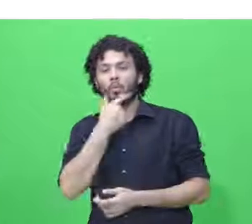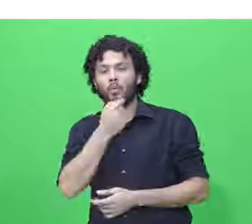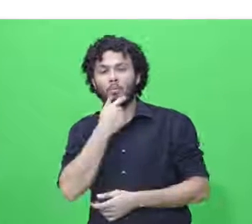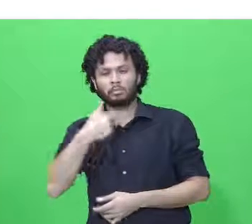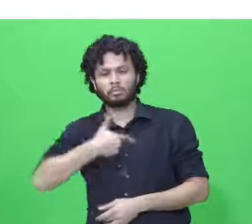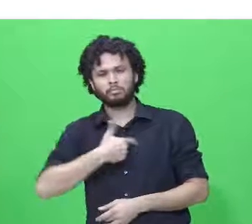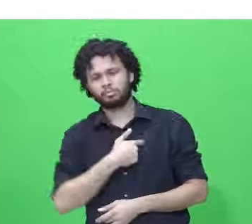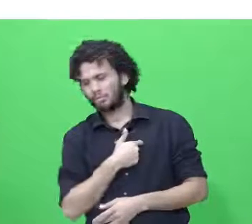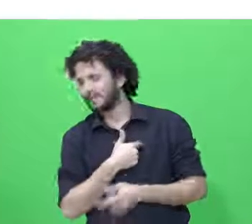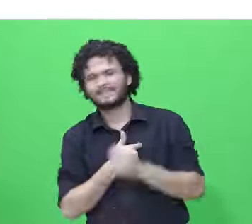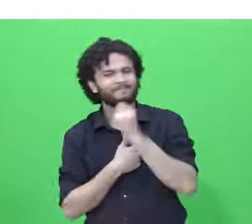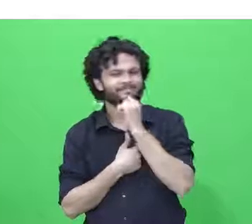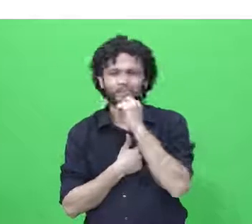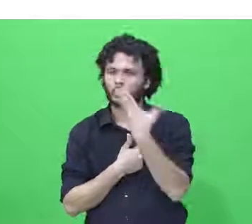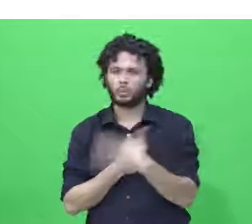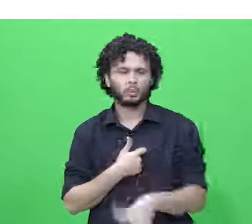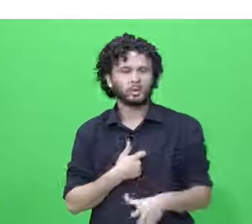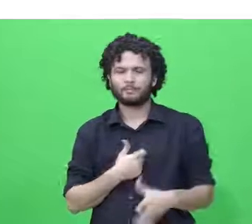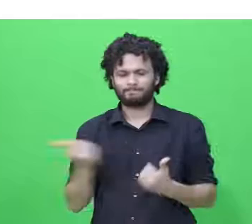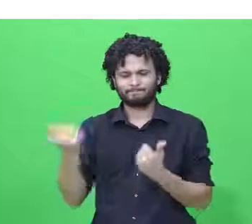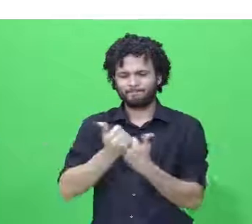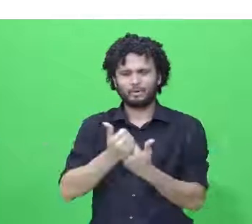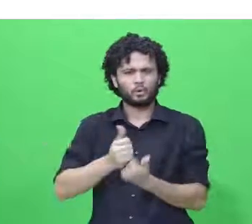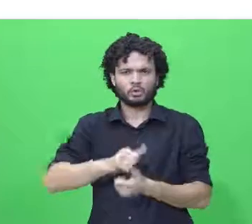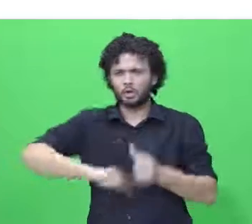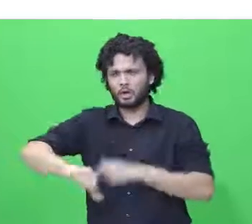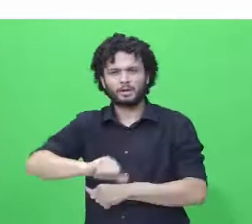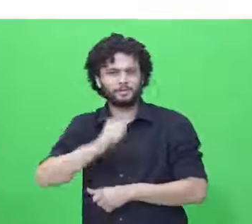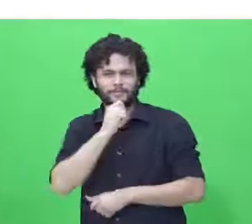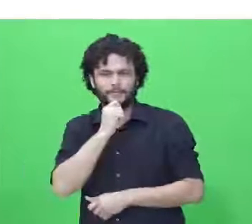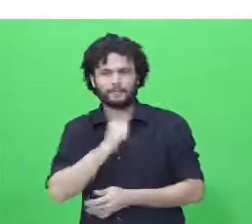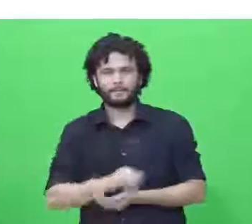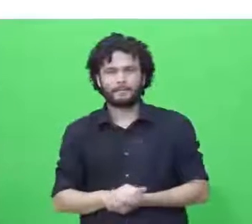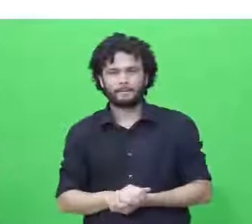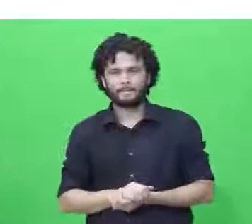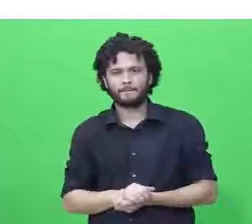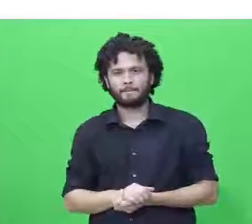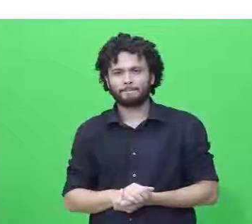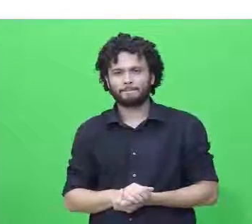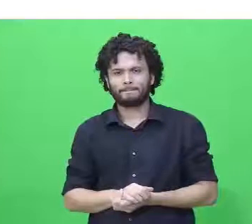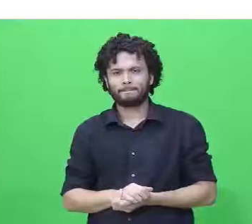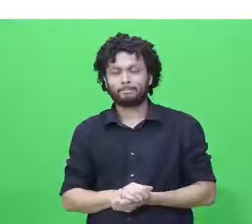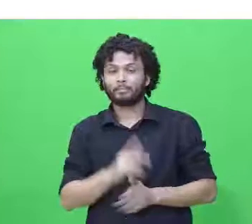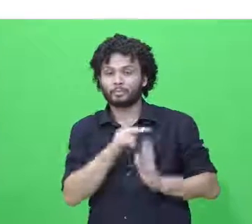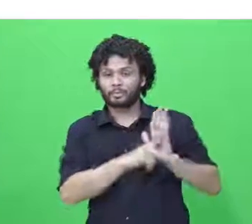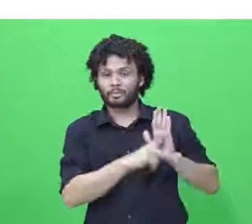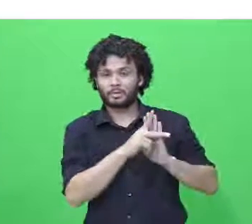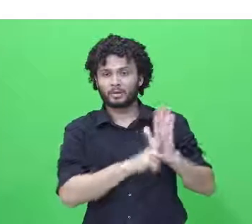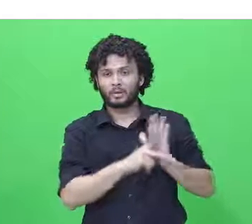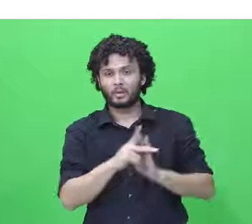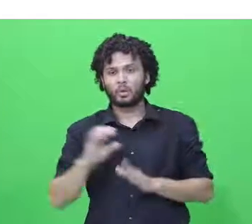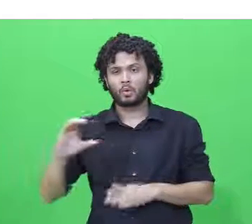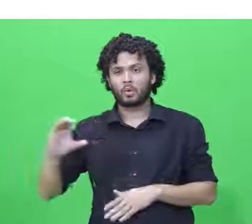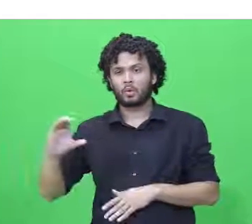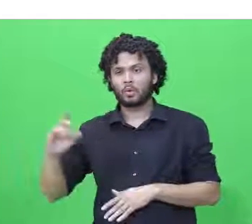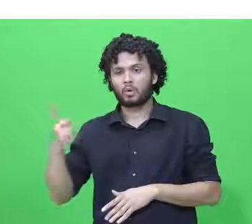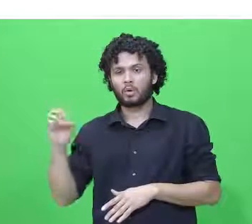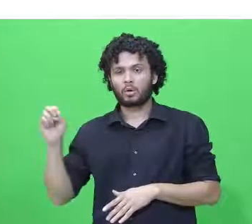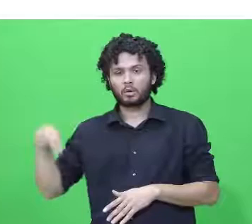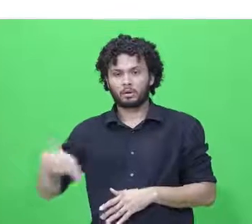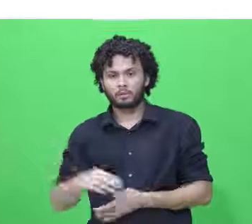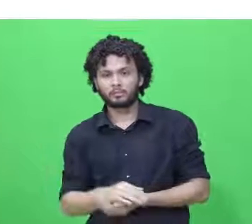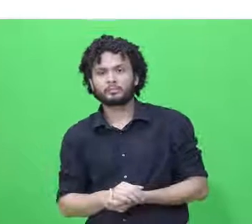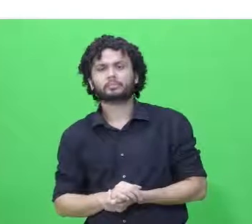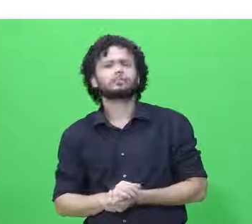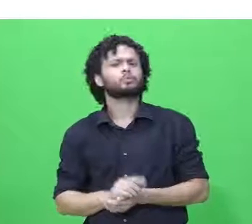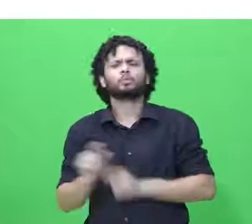não estava disposto, então, a deixar o poder. Temos então aí a gestação do Plano COIN. O que vai ser então